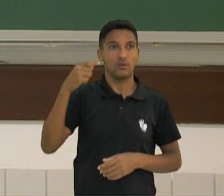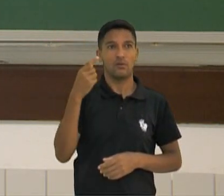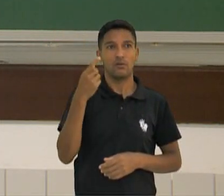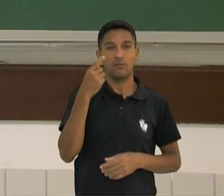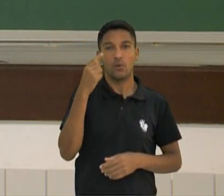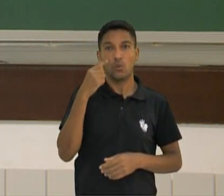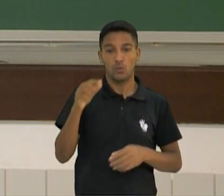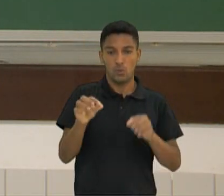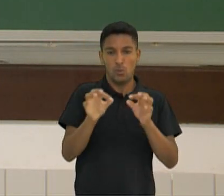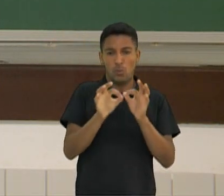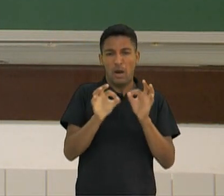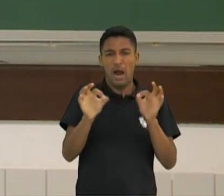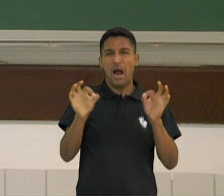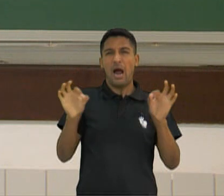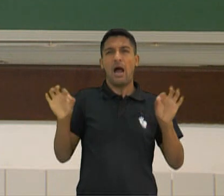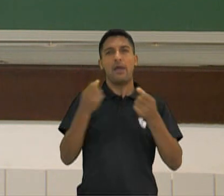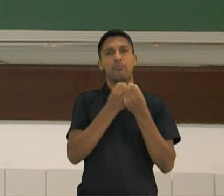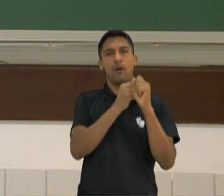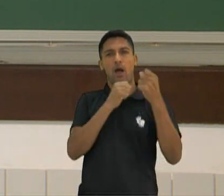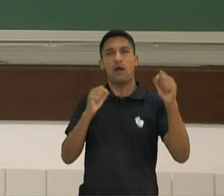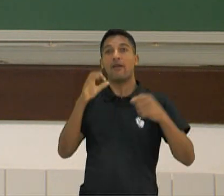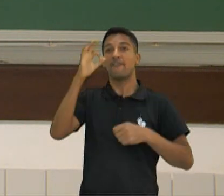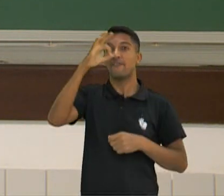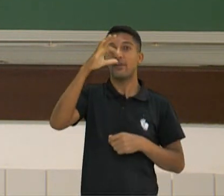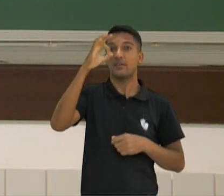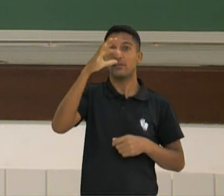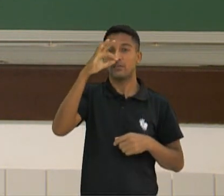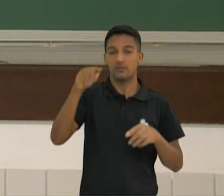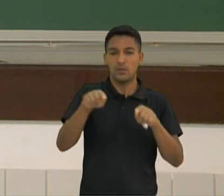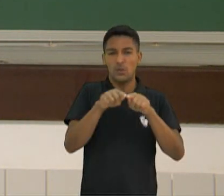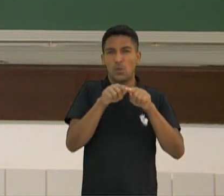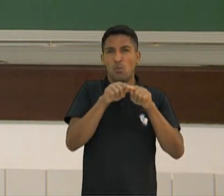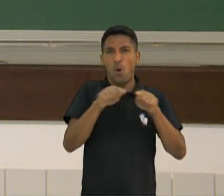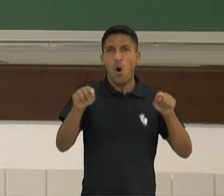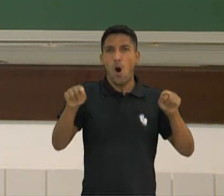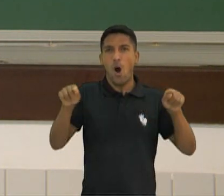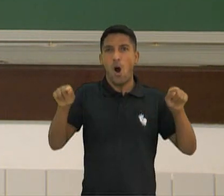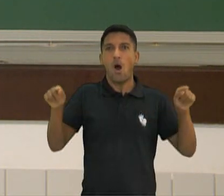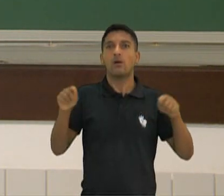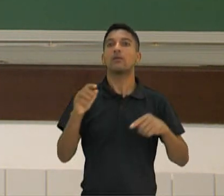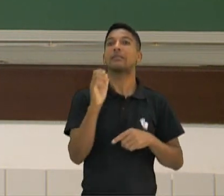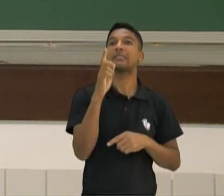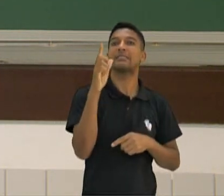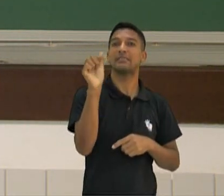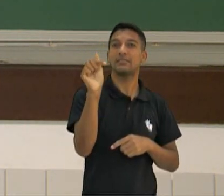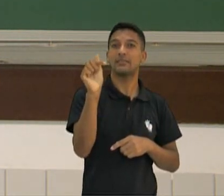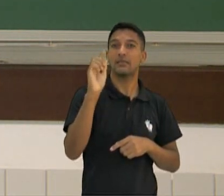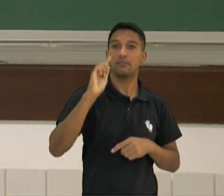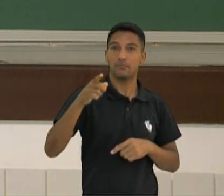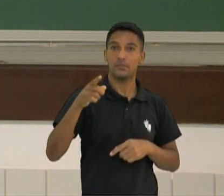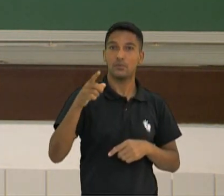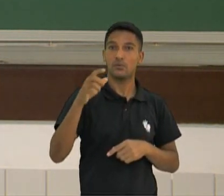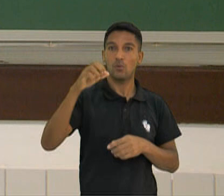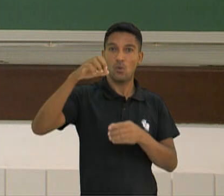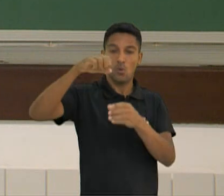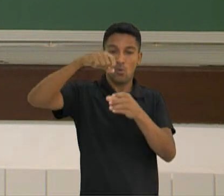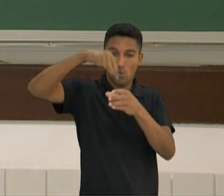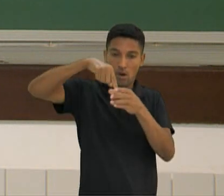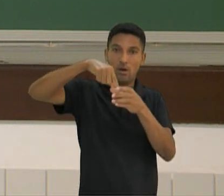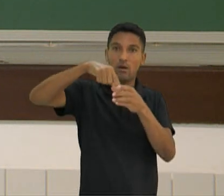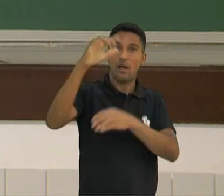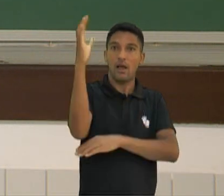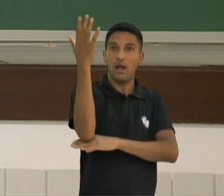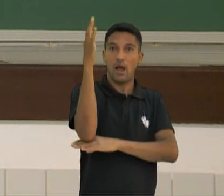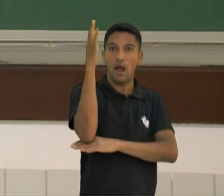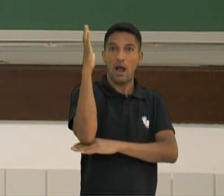foi concentrada, já há mais de 50 anos, mais de 17 mil árvores foram cultivadas e hoje elas representam uma